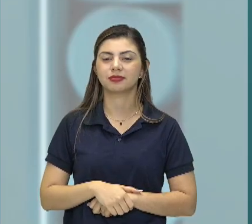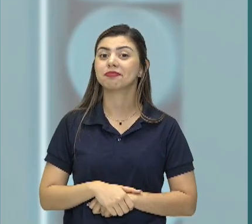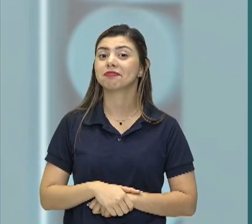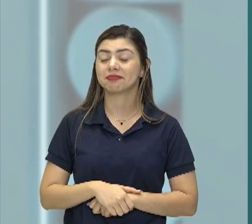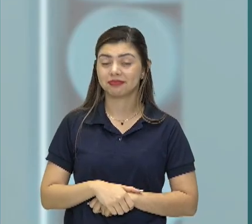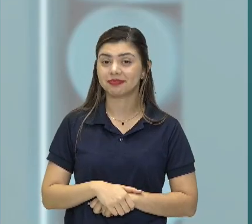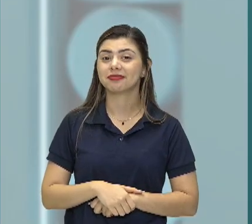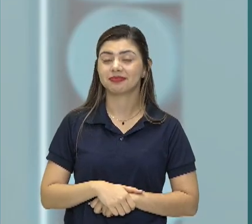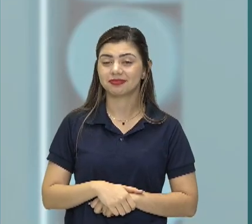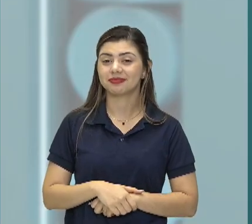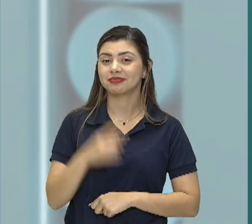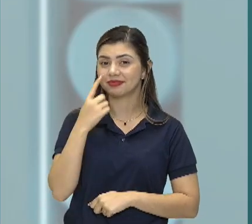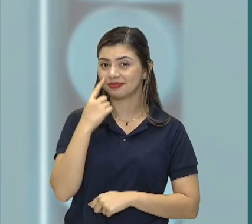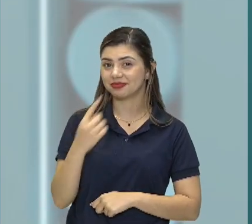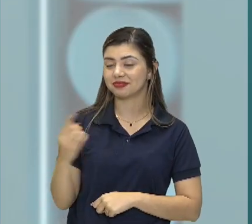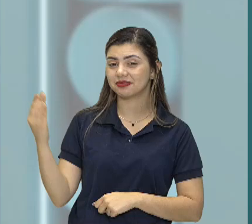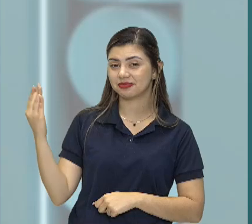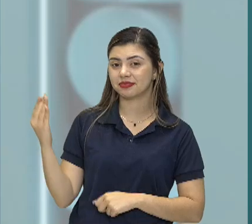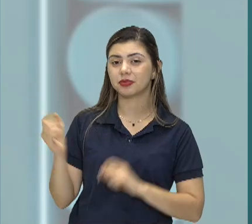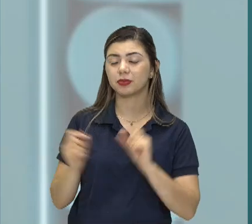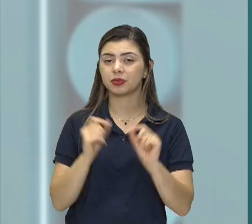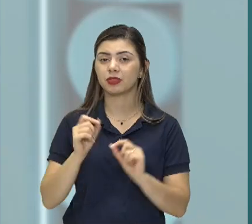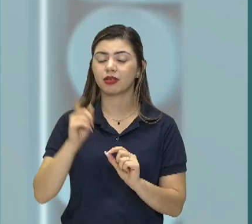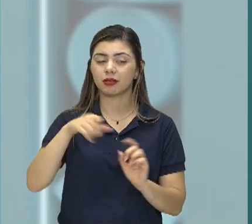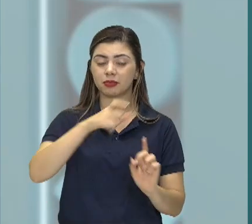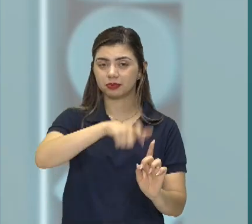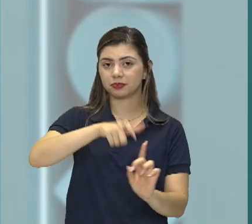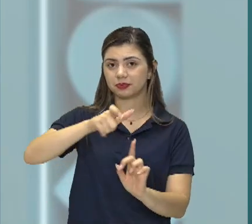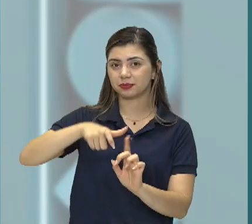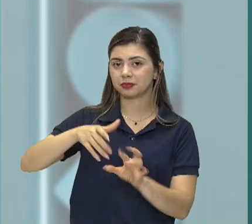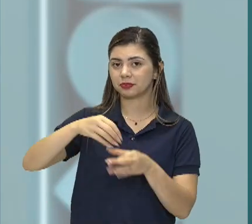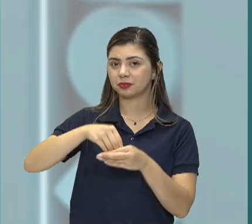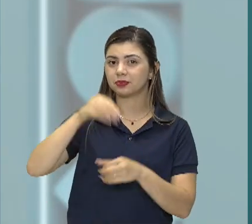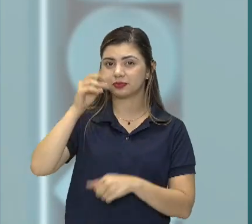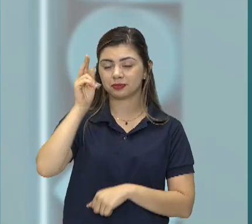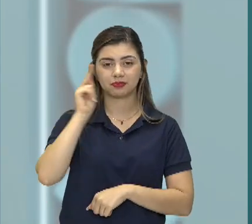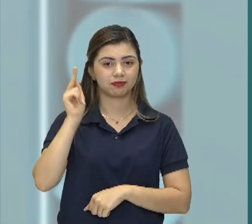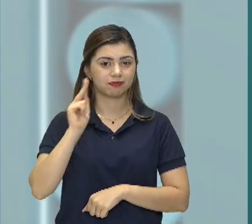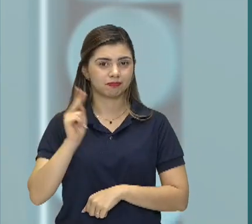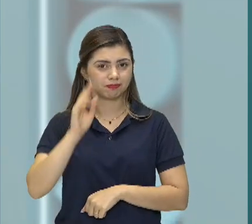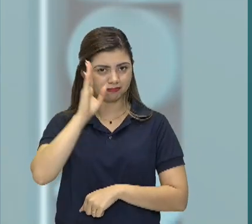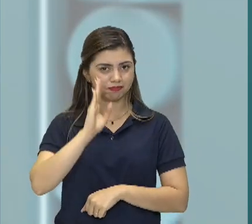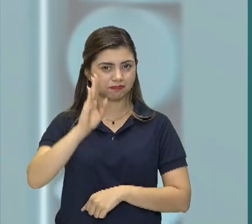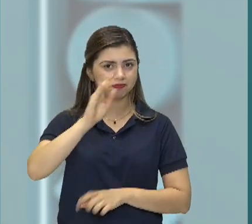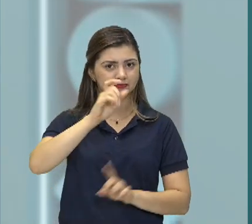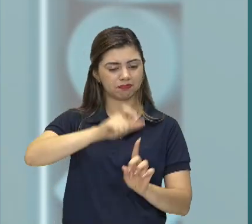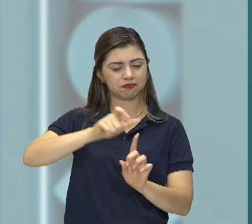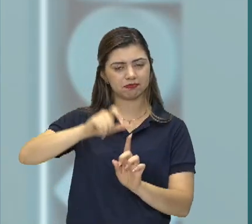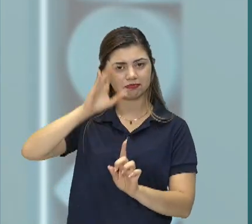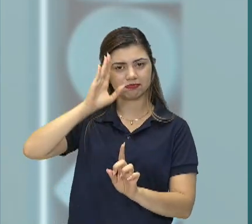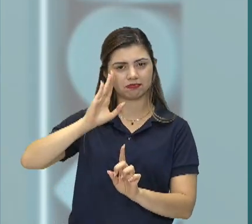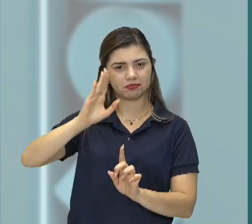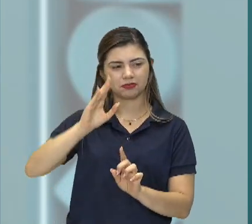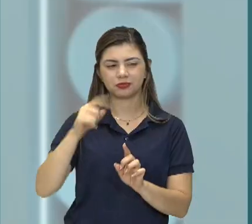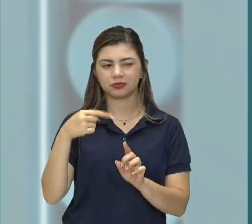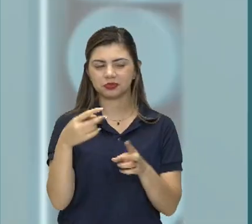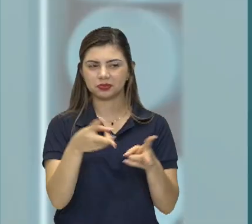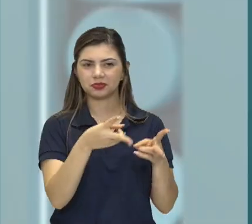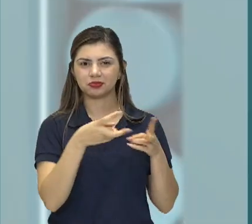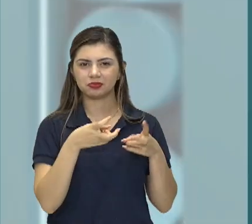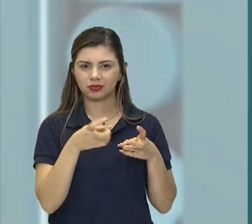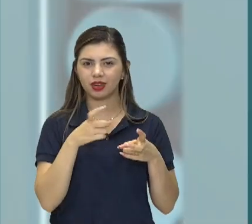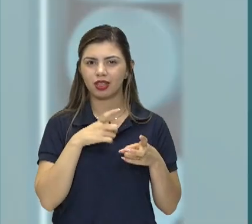Muito bem, nós vimos aí, né, a questão dos protagonistas, quem são os antagonistas, os protagonistas, os